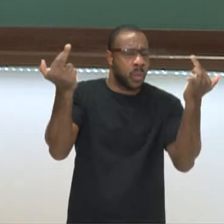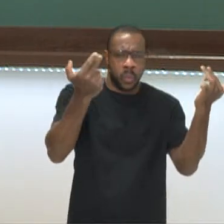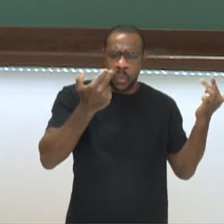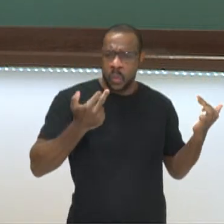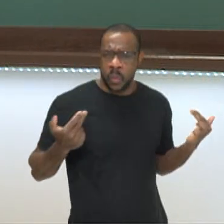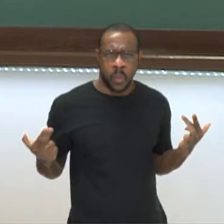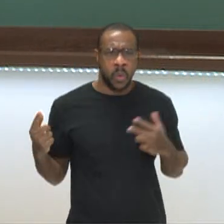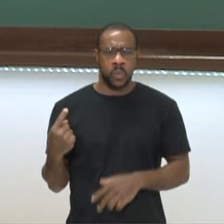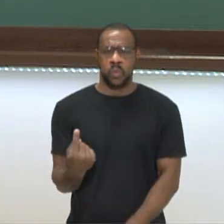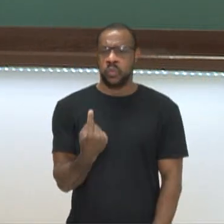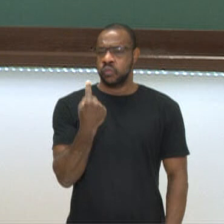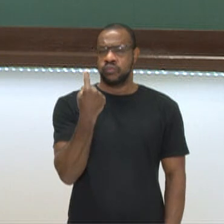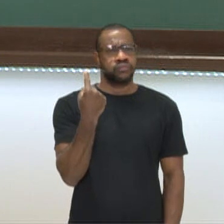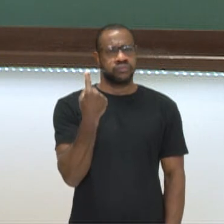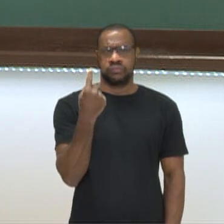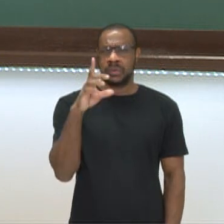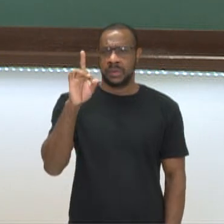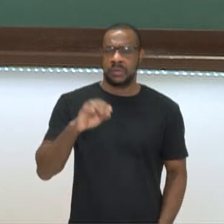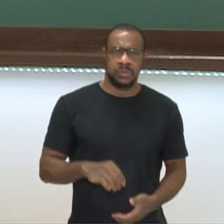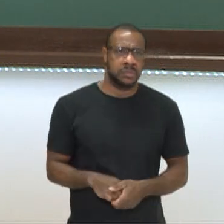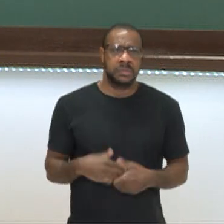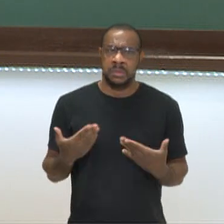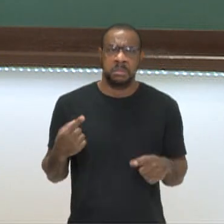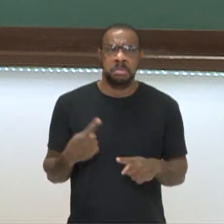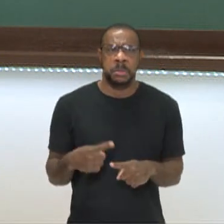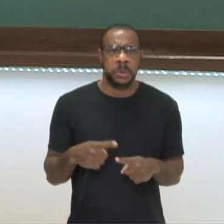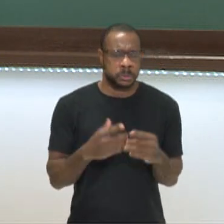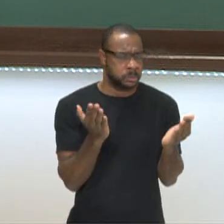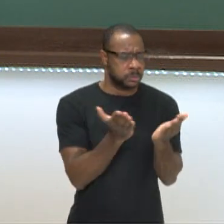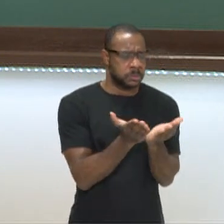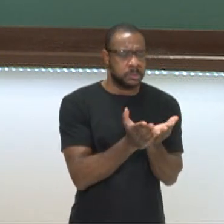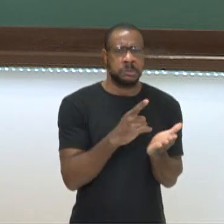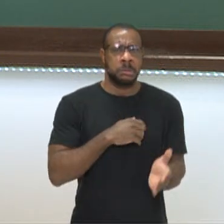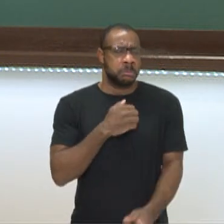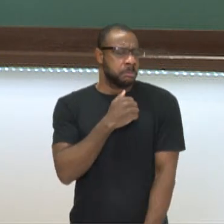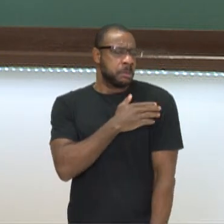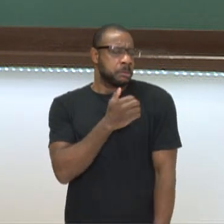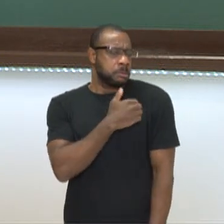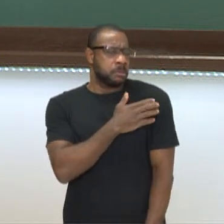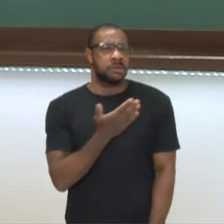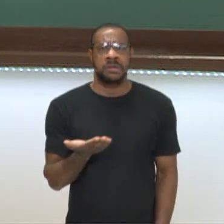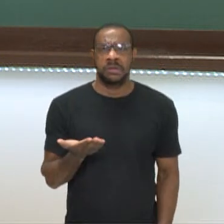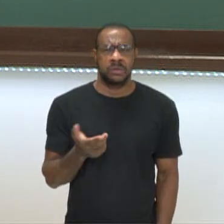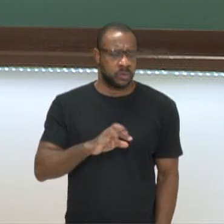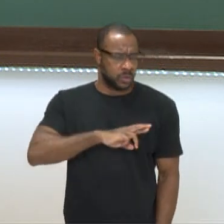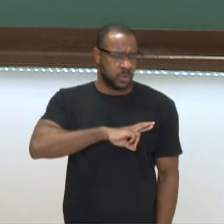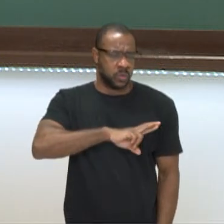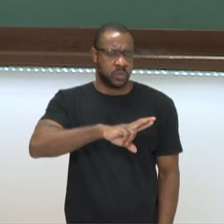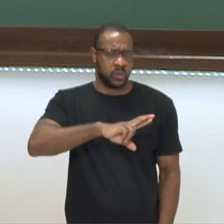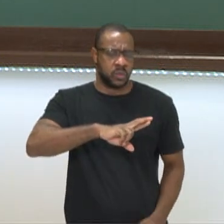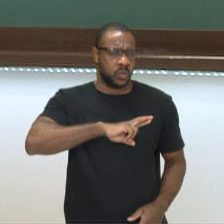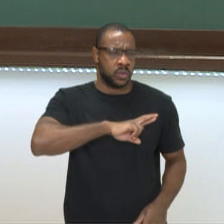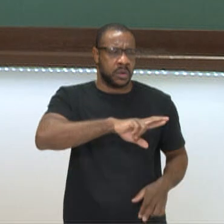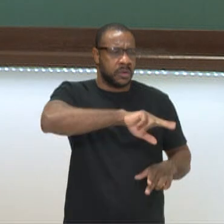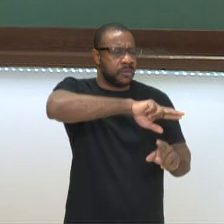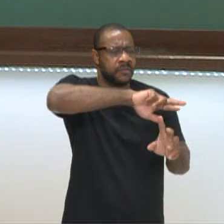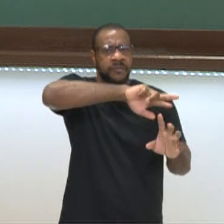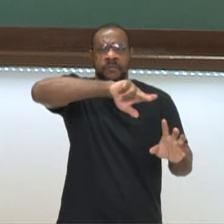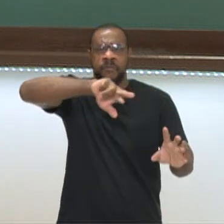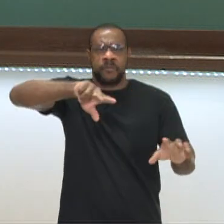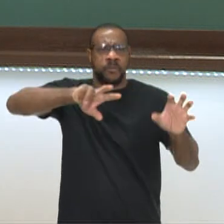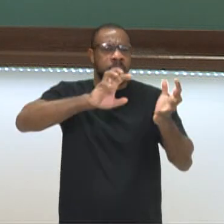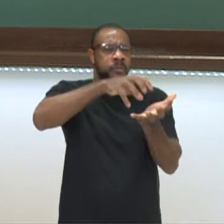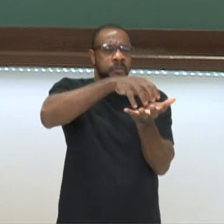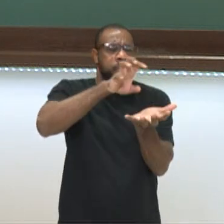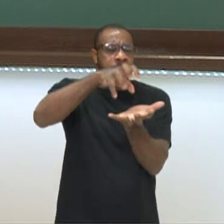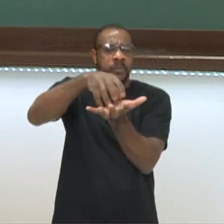do cristianismo. Por isso não há motivo para os cristãos terem preconceito com as religiões que são diferentes da matriz